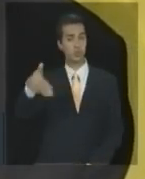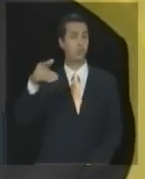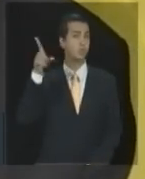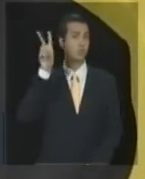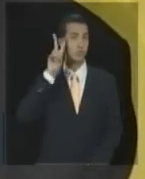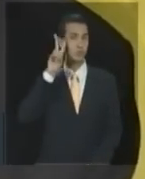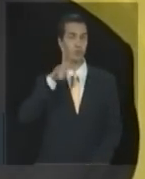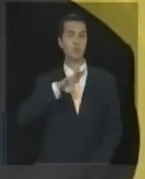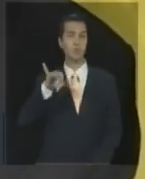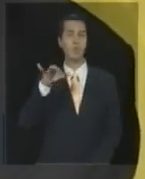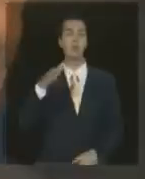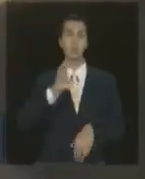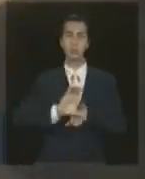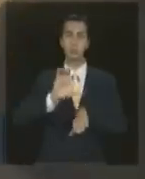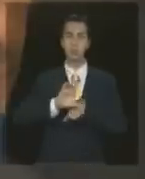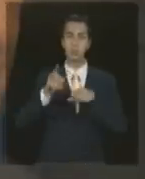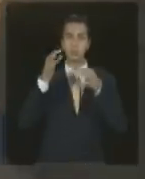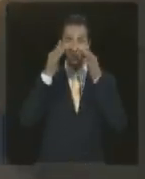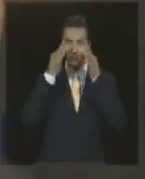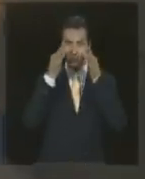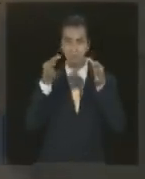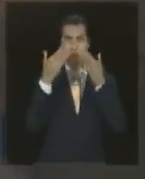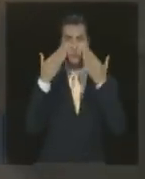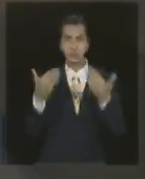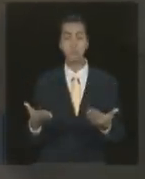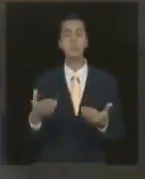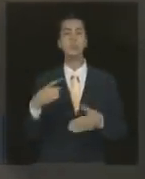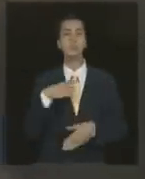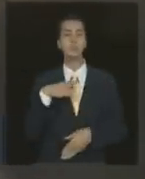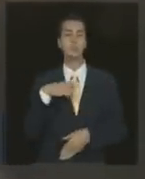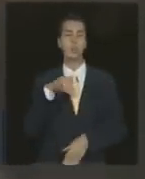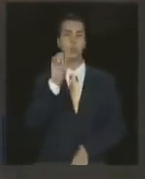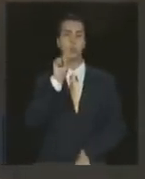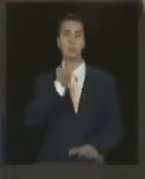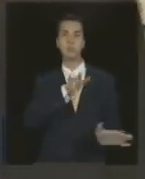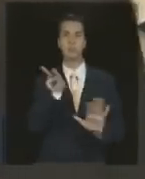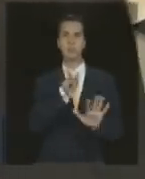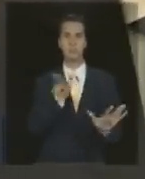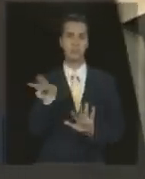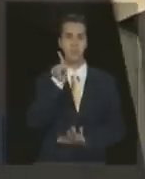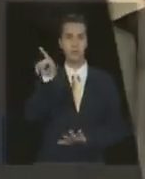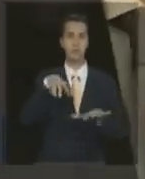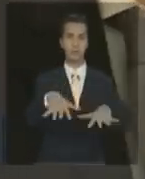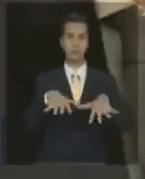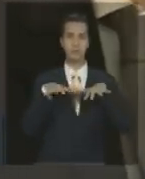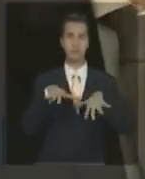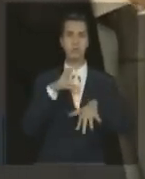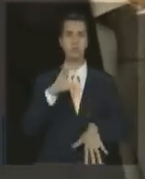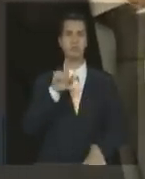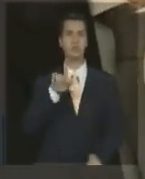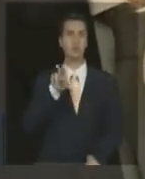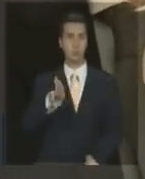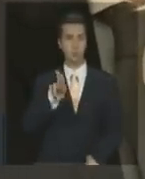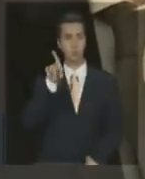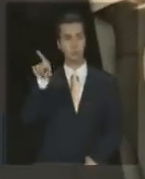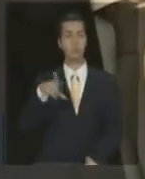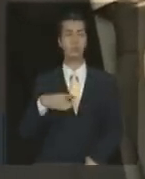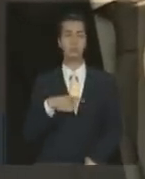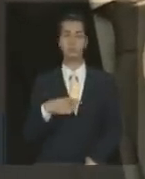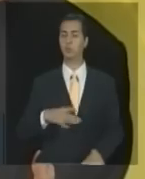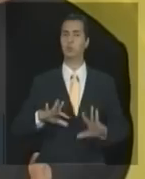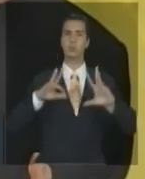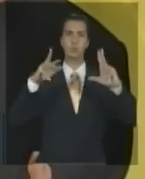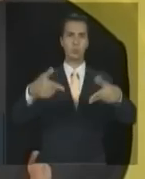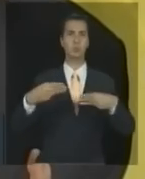vai durar 8 semanas, 8 semanas no auditório lá da controladoria, para